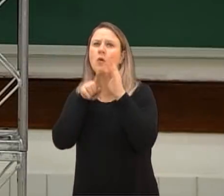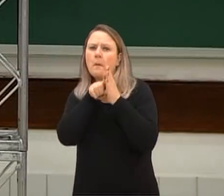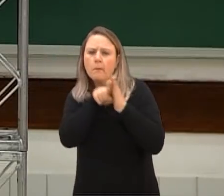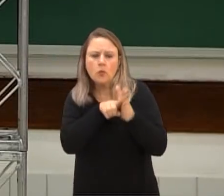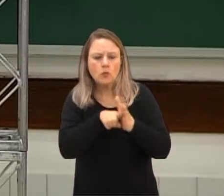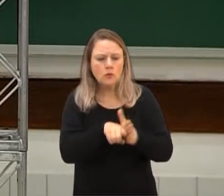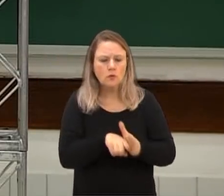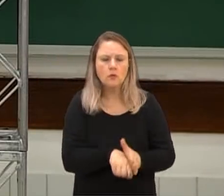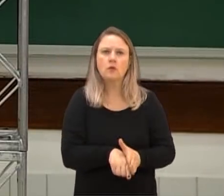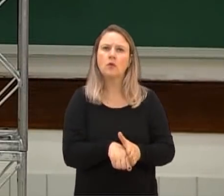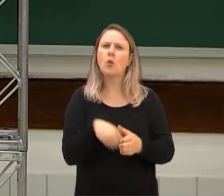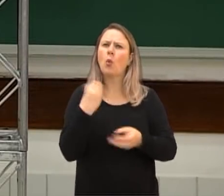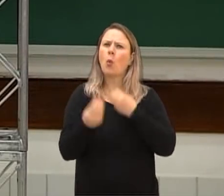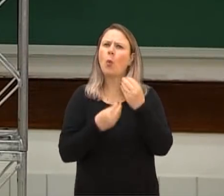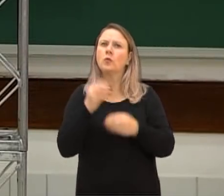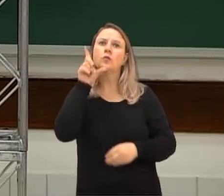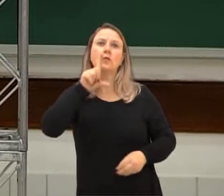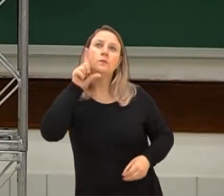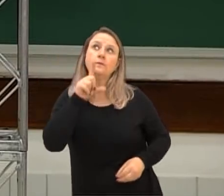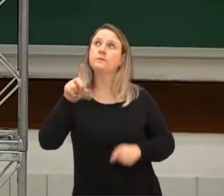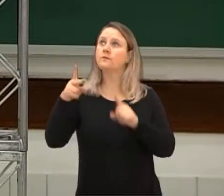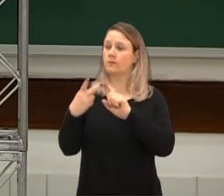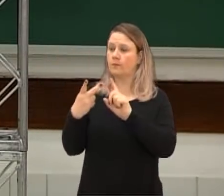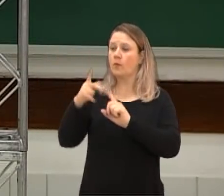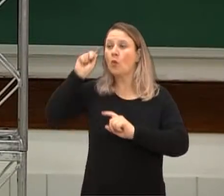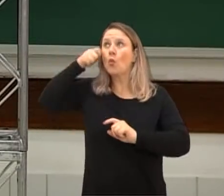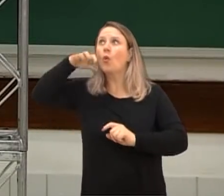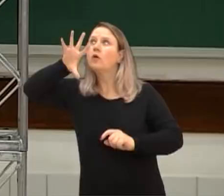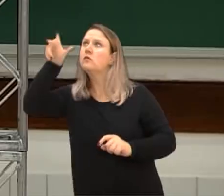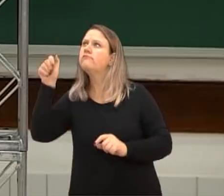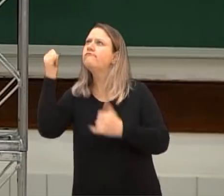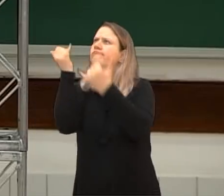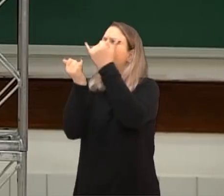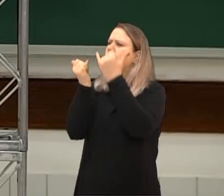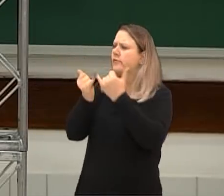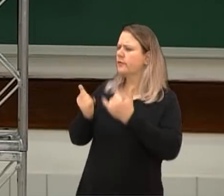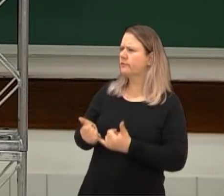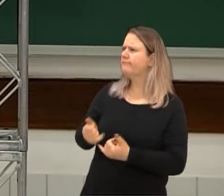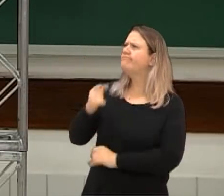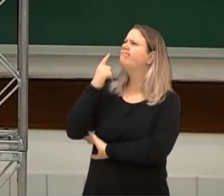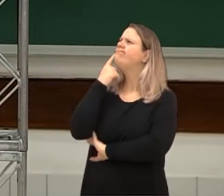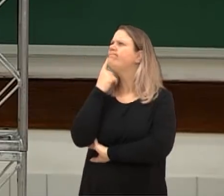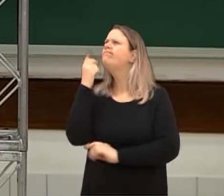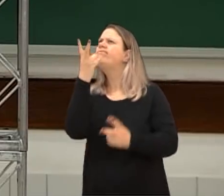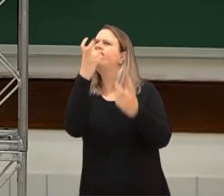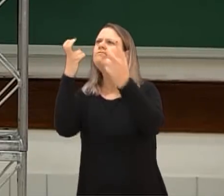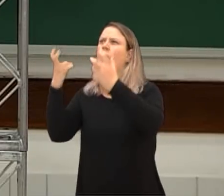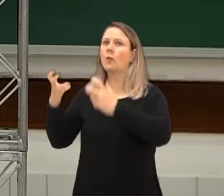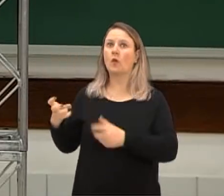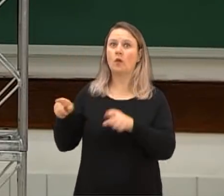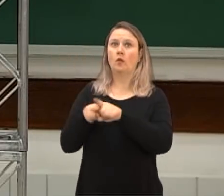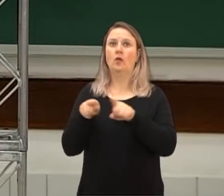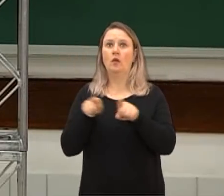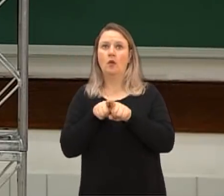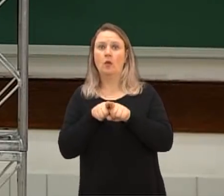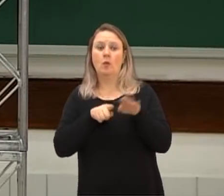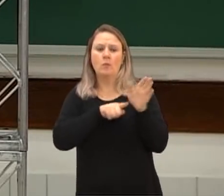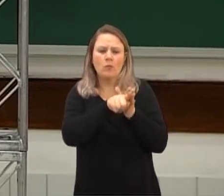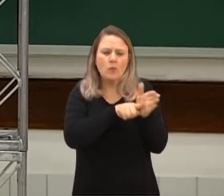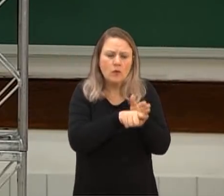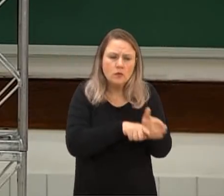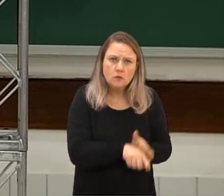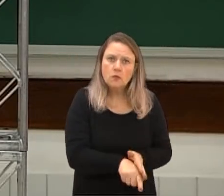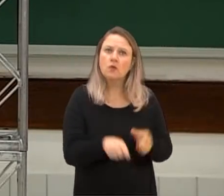tinham no continente africano, coisas que tinham no continente americano, que eram parecidos, né? Resquícios históricos, paleontológicos, e ele